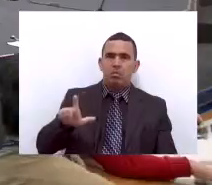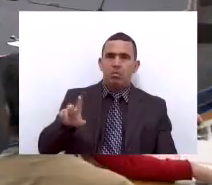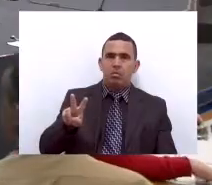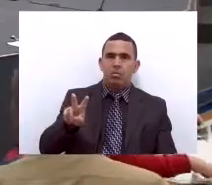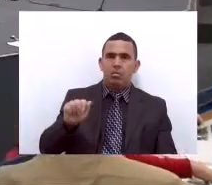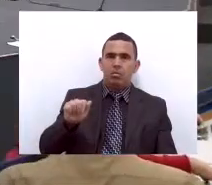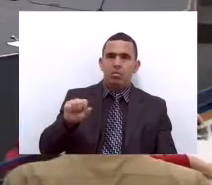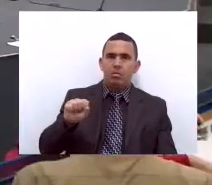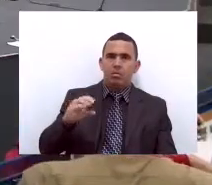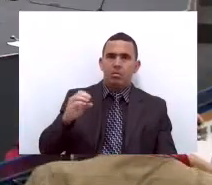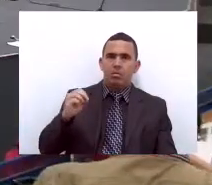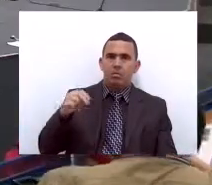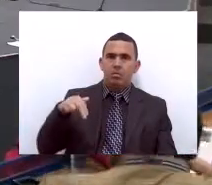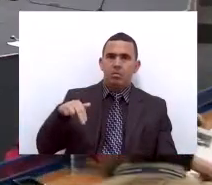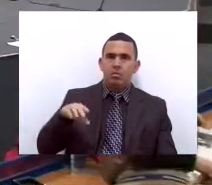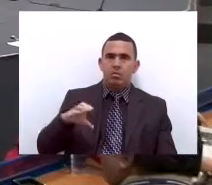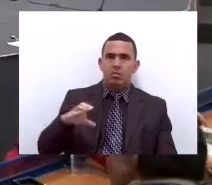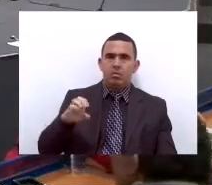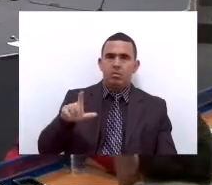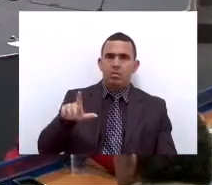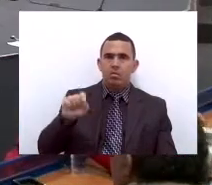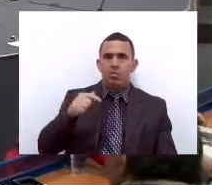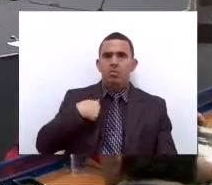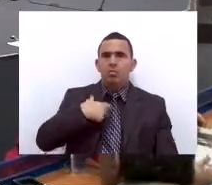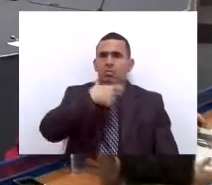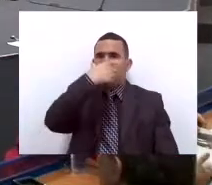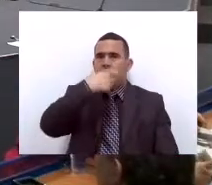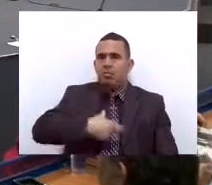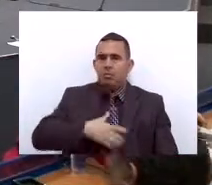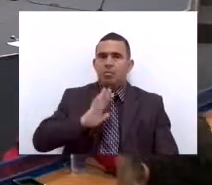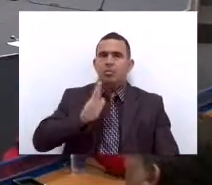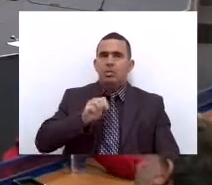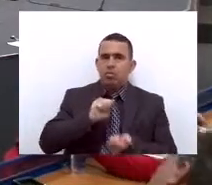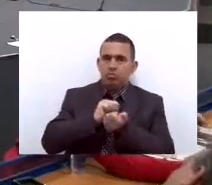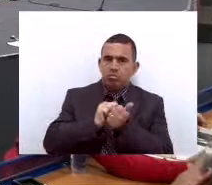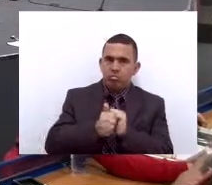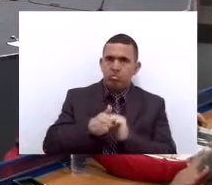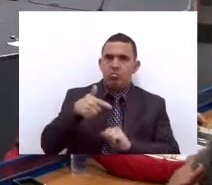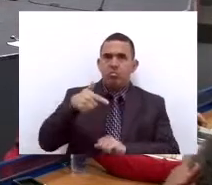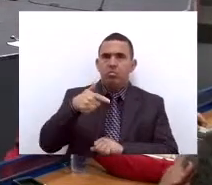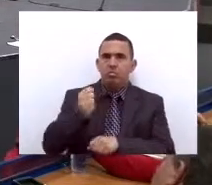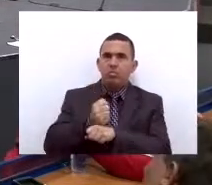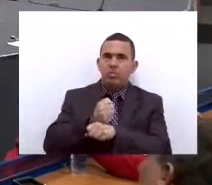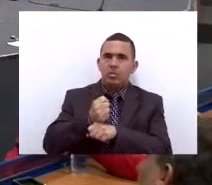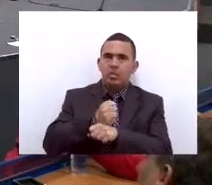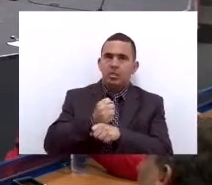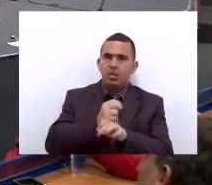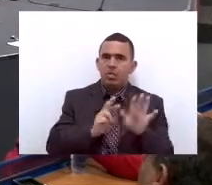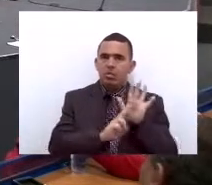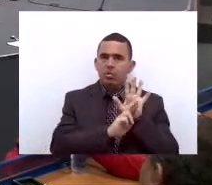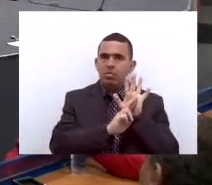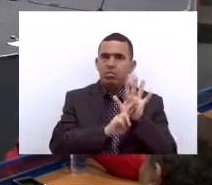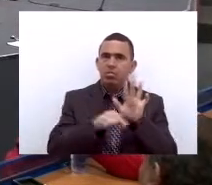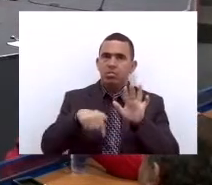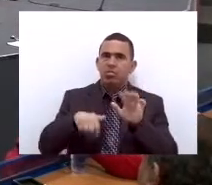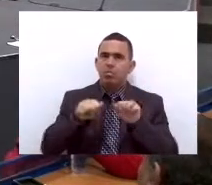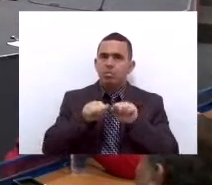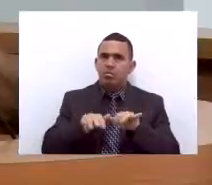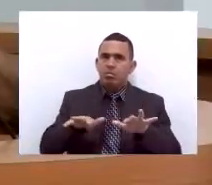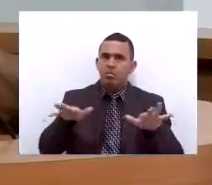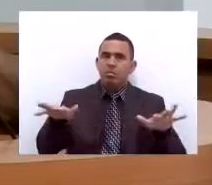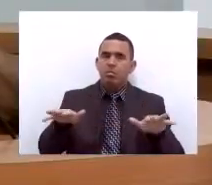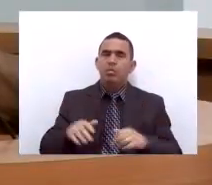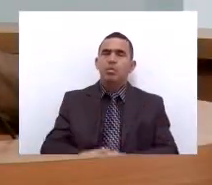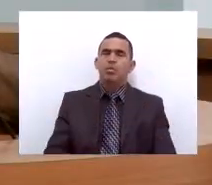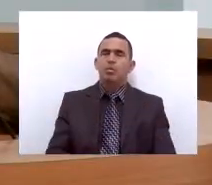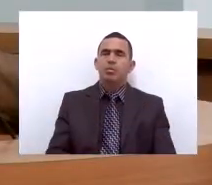Obrigado. Eu sou um atleta que venho aí há 7 anos lutando aí e representando da minha forma Guarulhos.